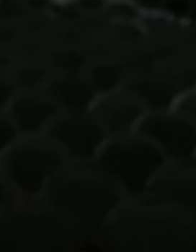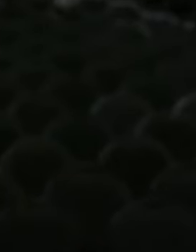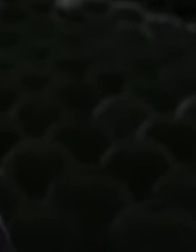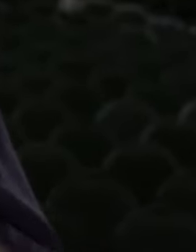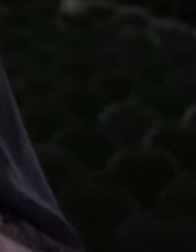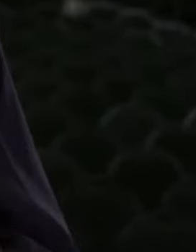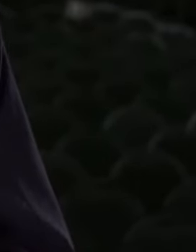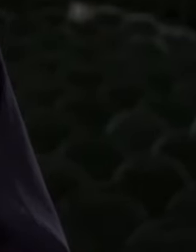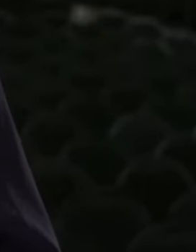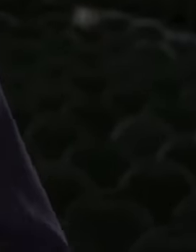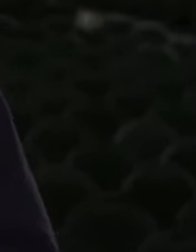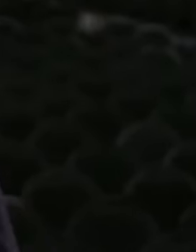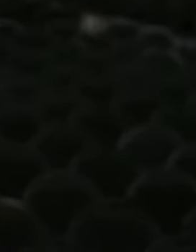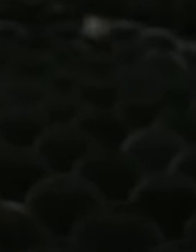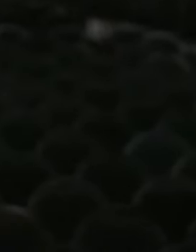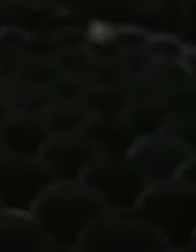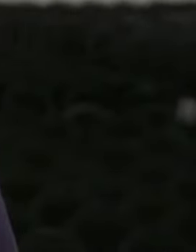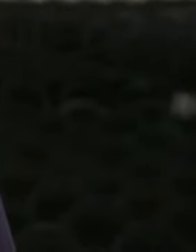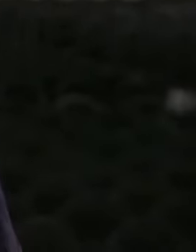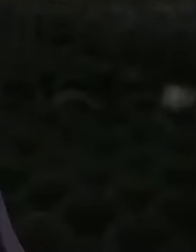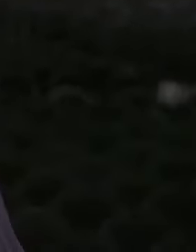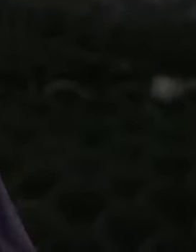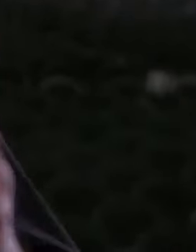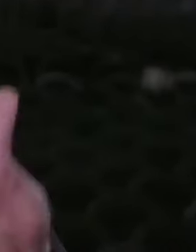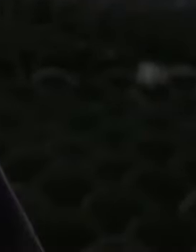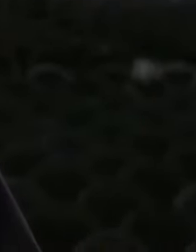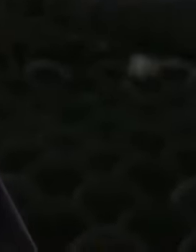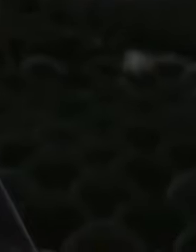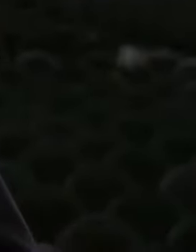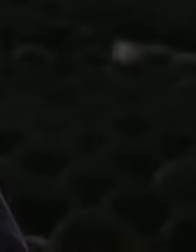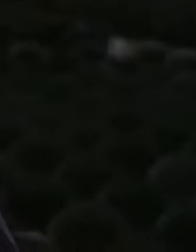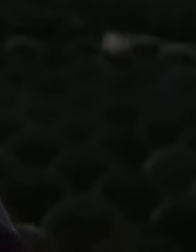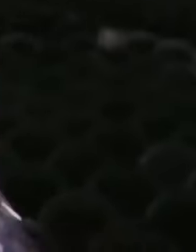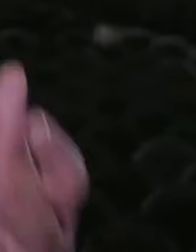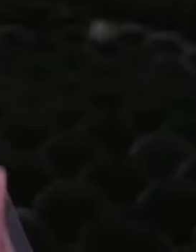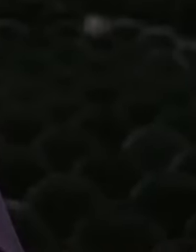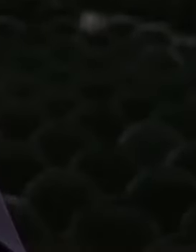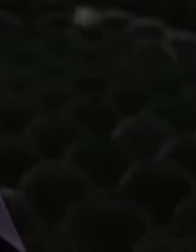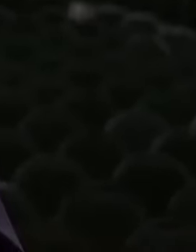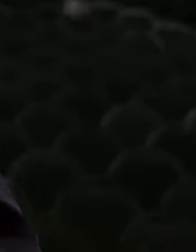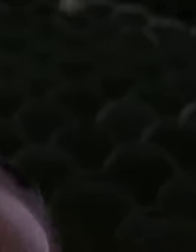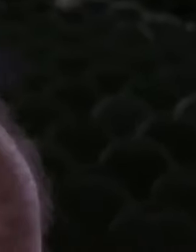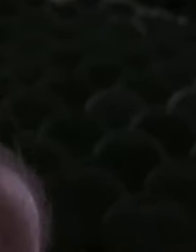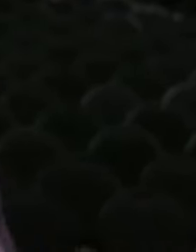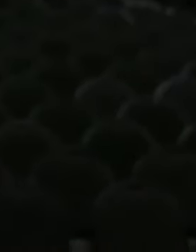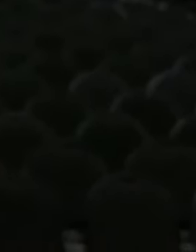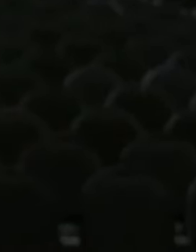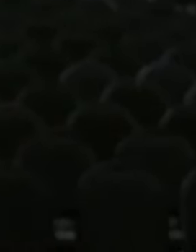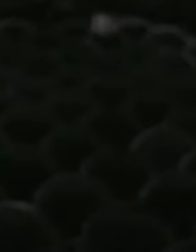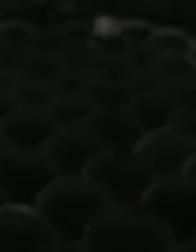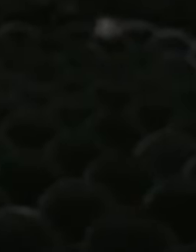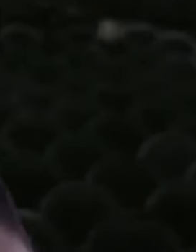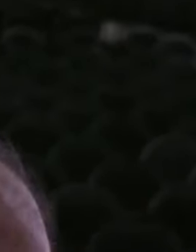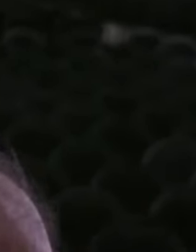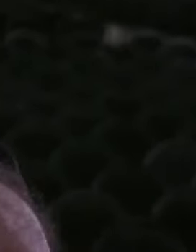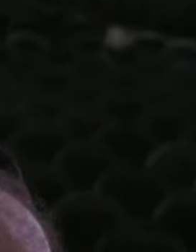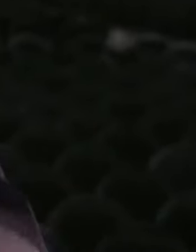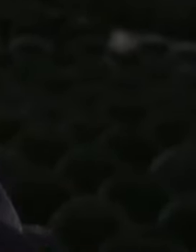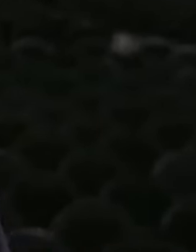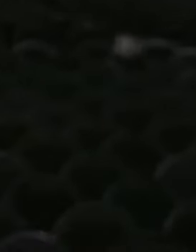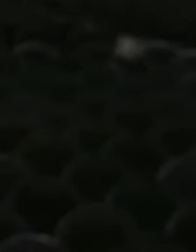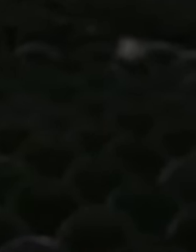tema Vivamos o Verdadeiro Amor. É um tempo de comunhão, de congraçamento, de crescimento.